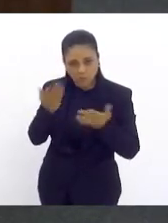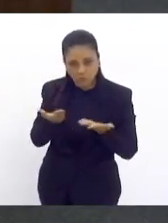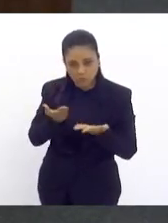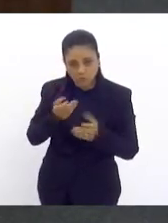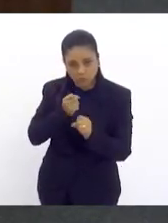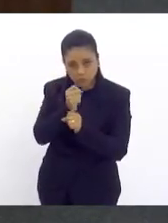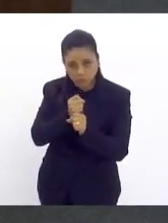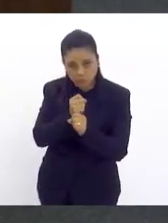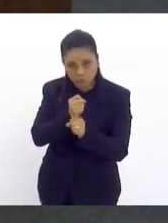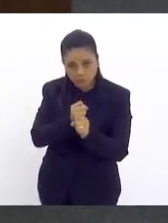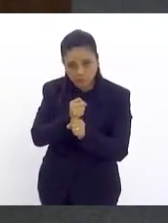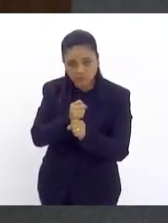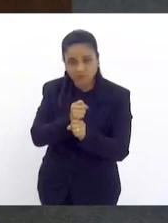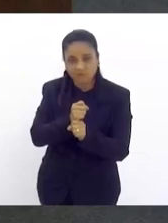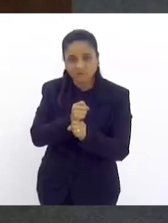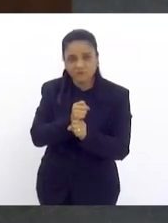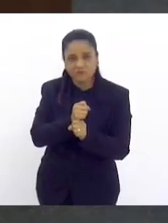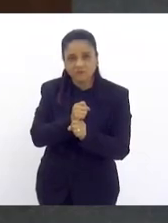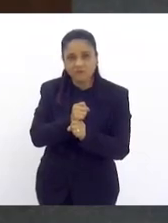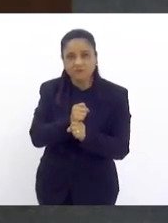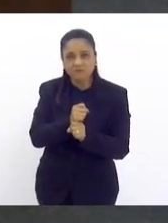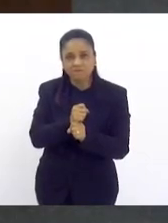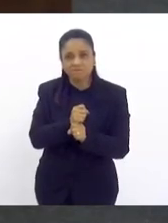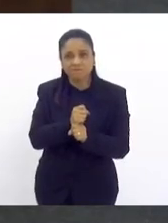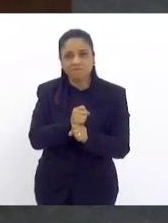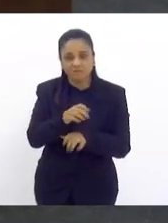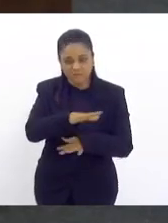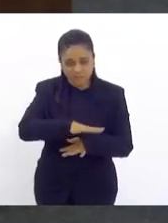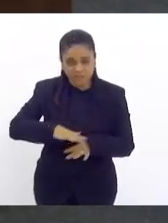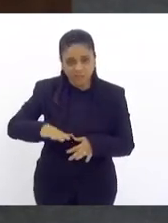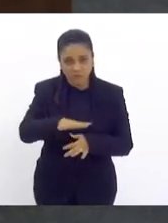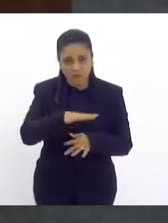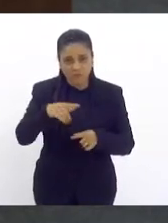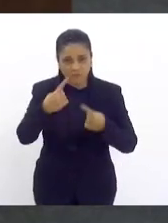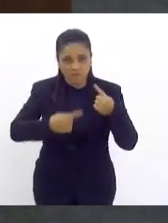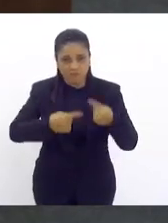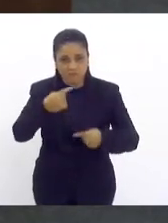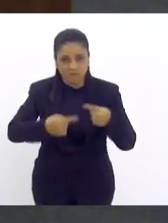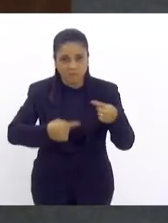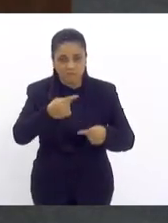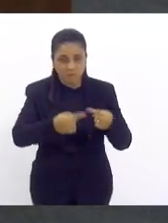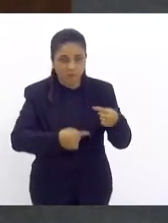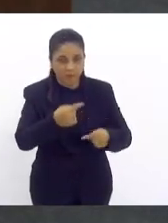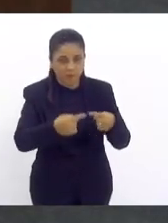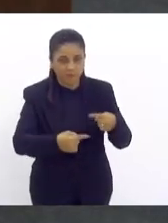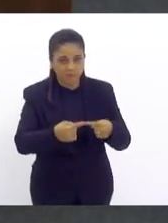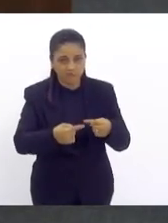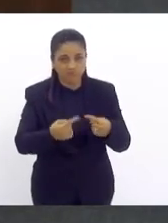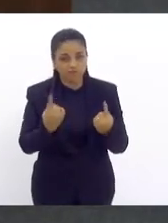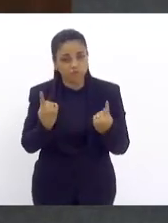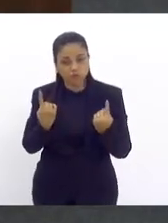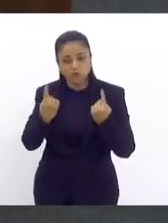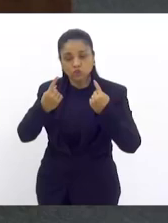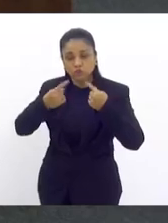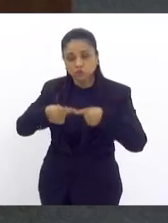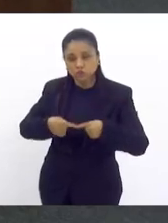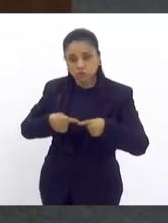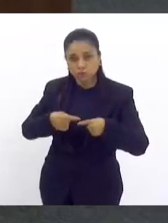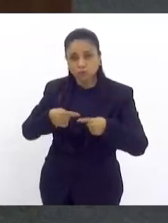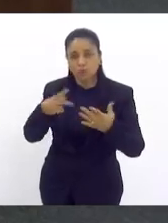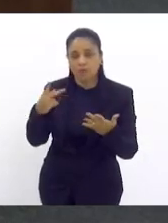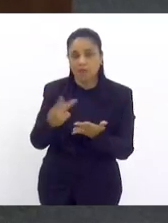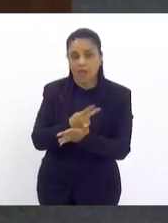e que não façam deixe espaço de debate um espaço de disputa inconsequente